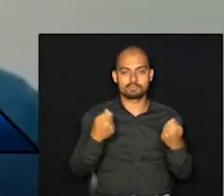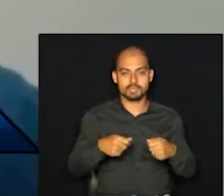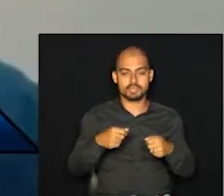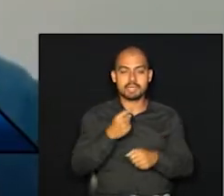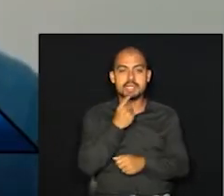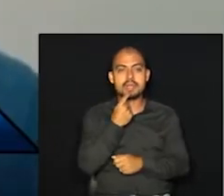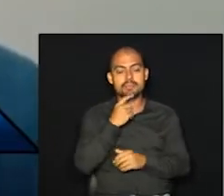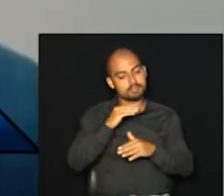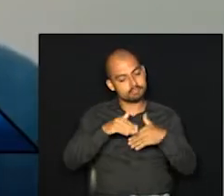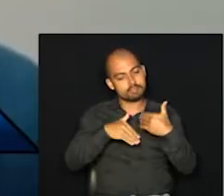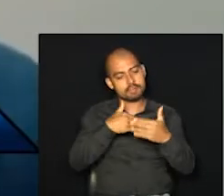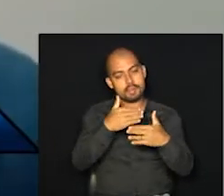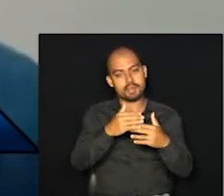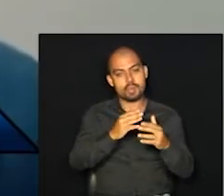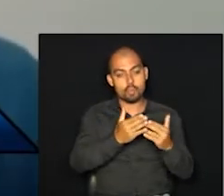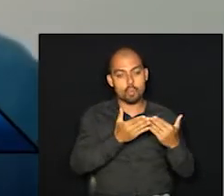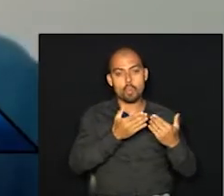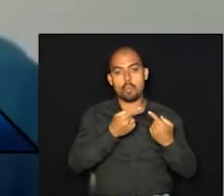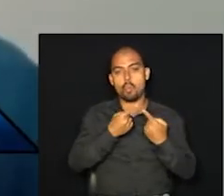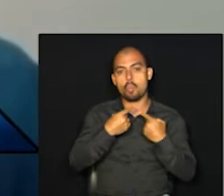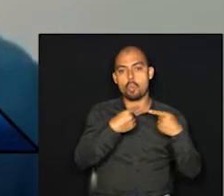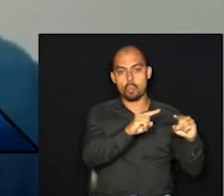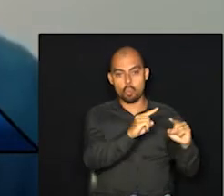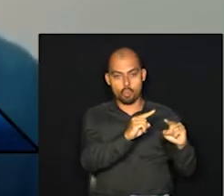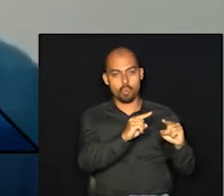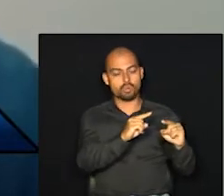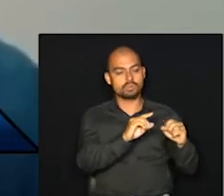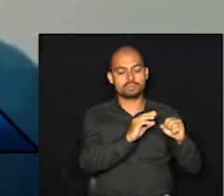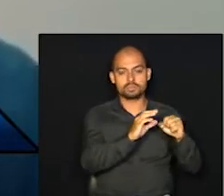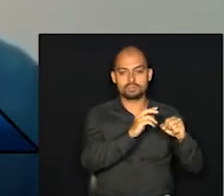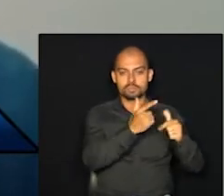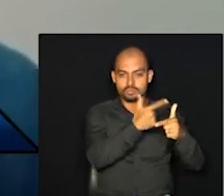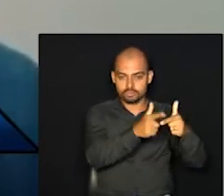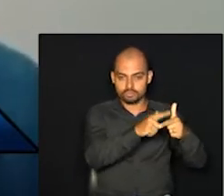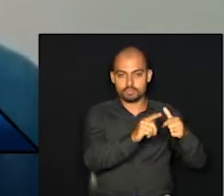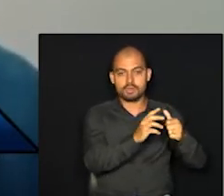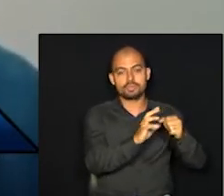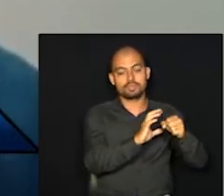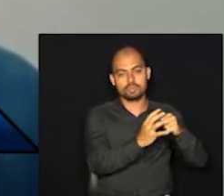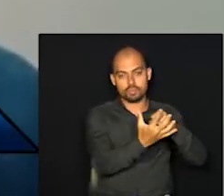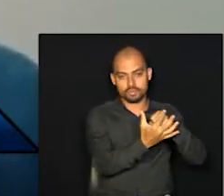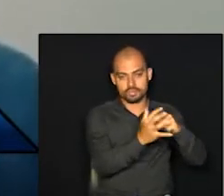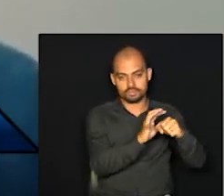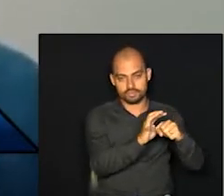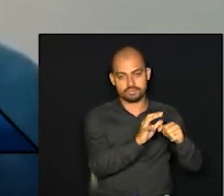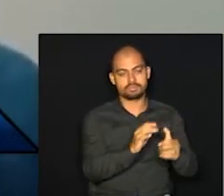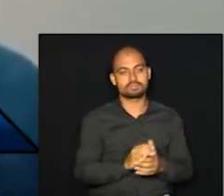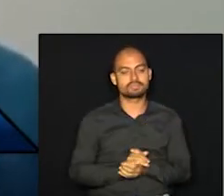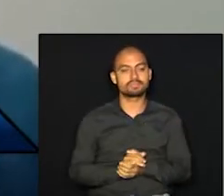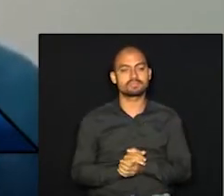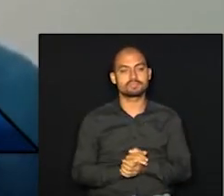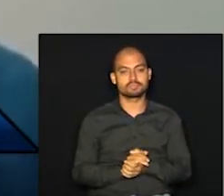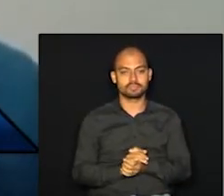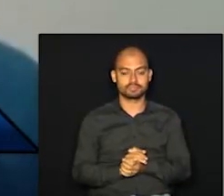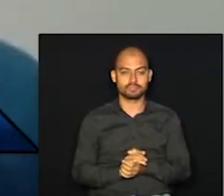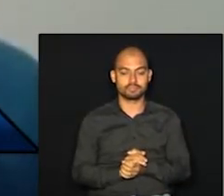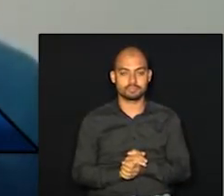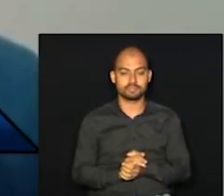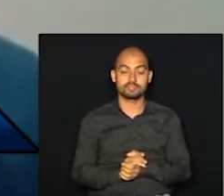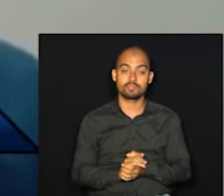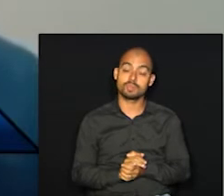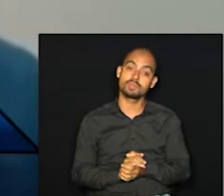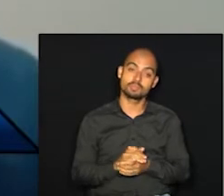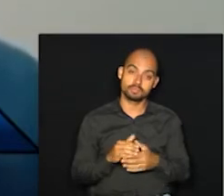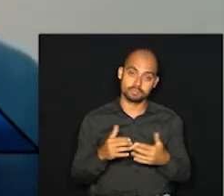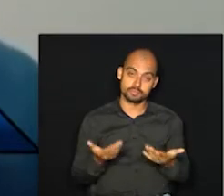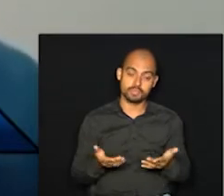Campinas poder enfrentar, principalmente, o problema provocado pela pandemia da saúde. E